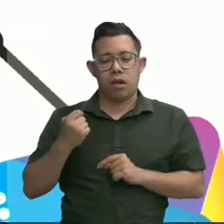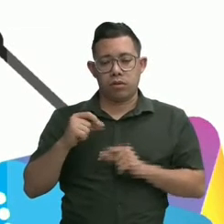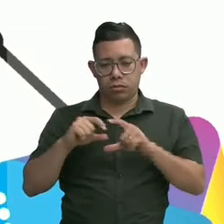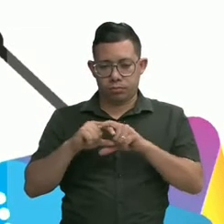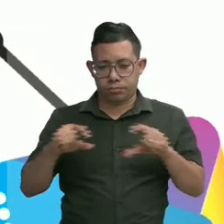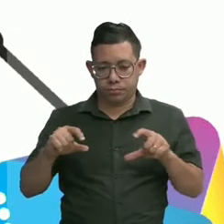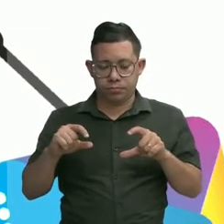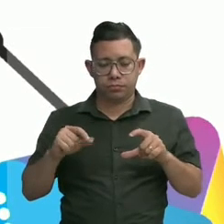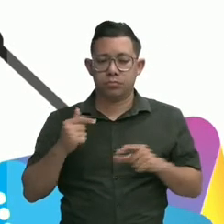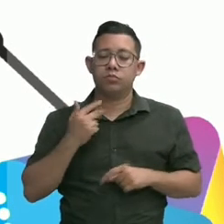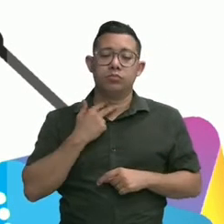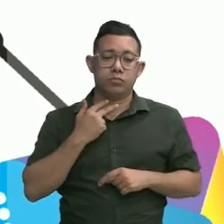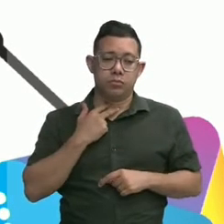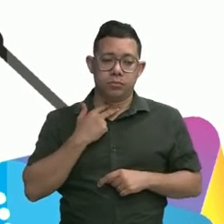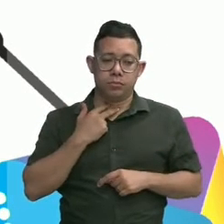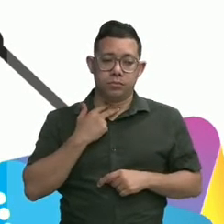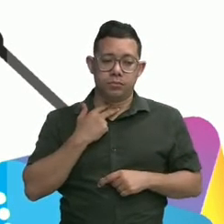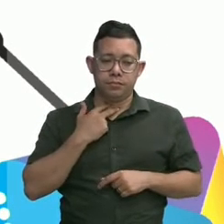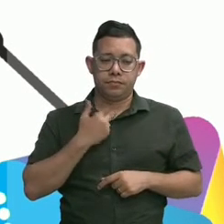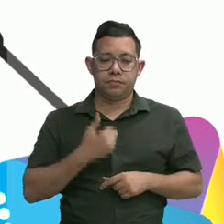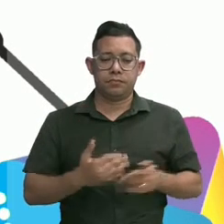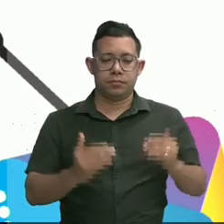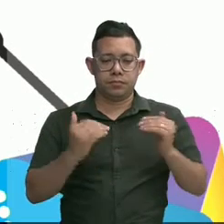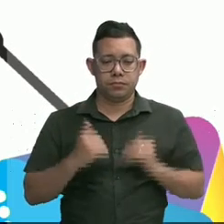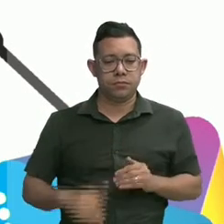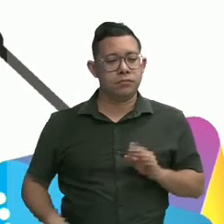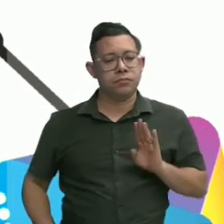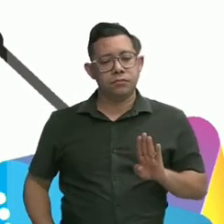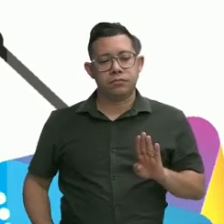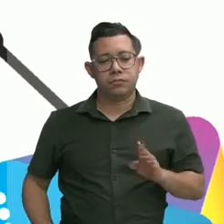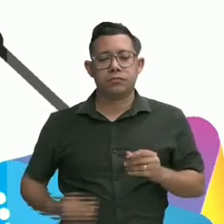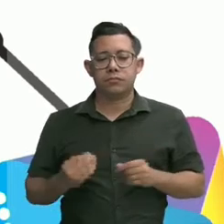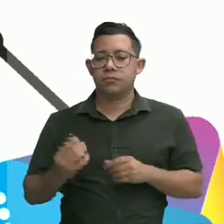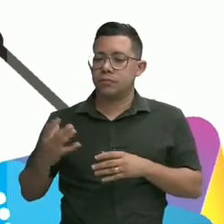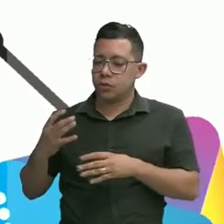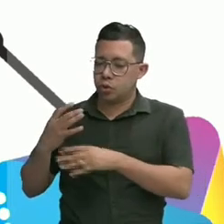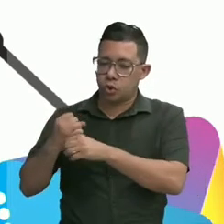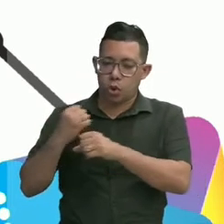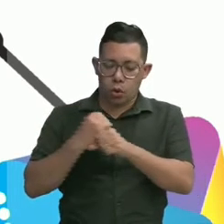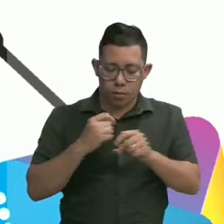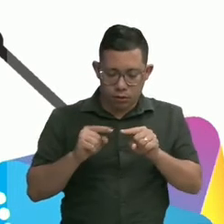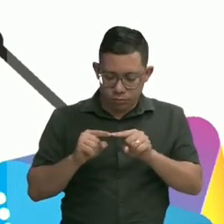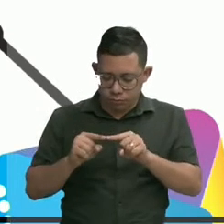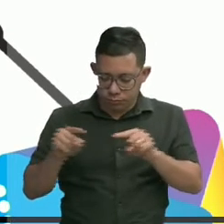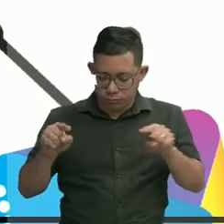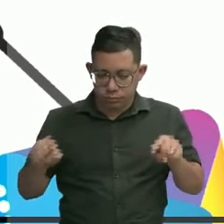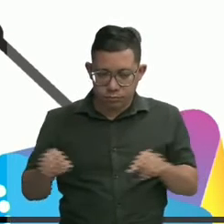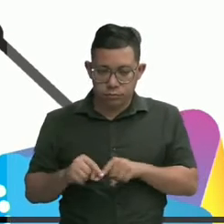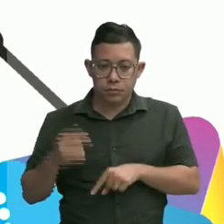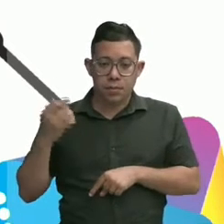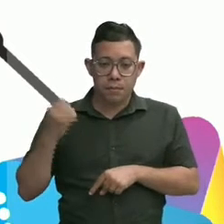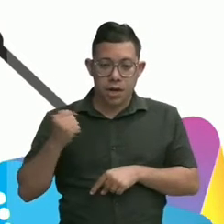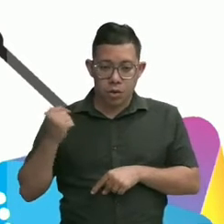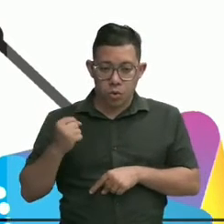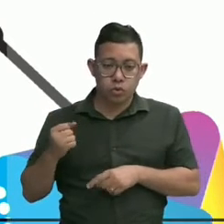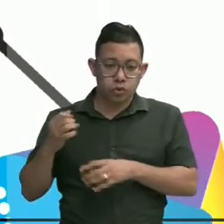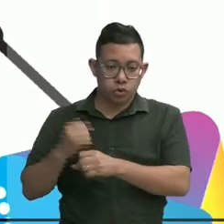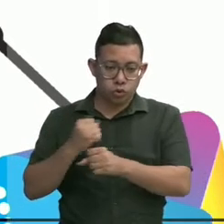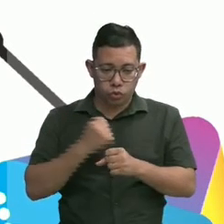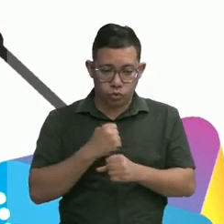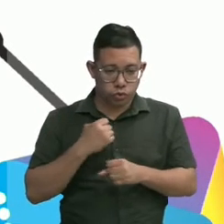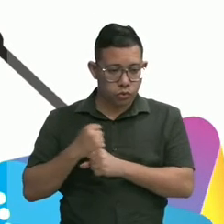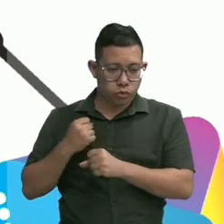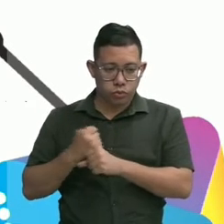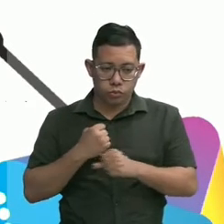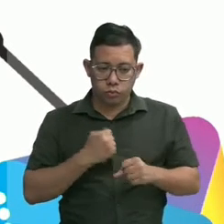não poderá ser utilizada letra B calcule as dimensões da área em branco quando a área da